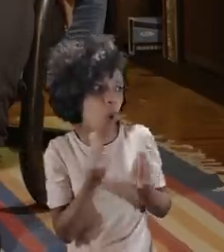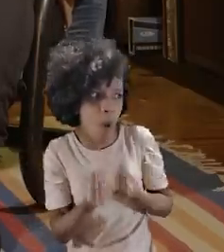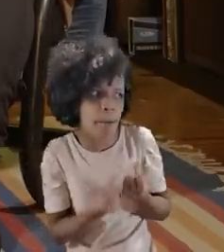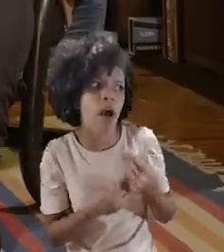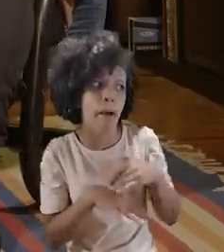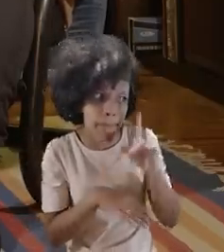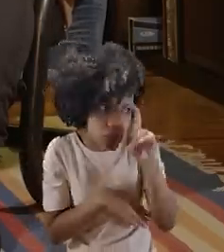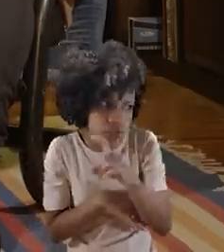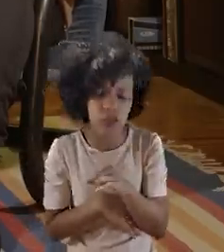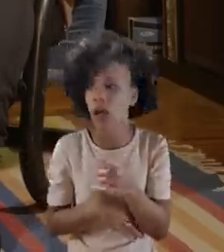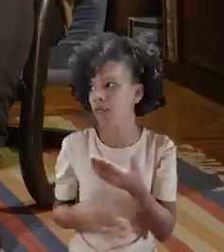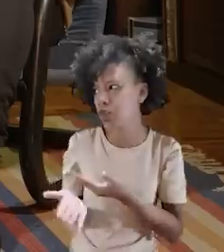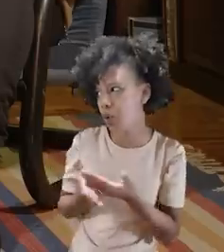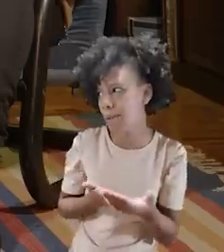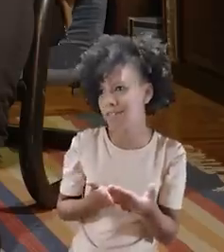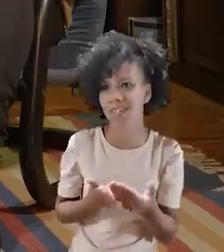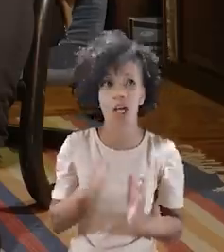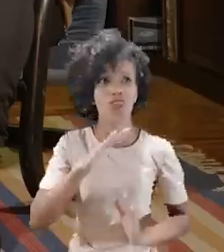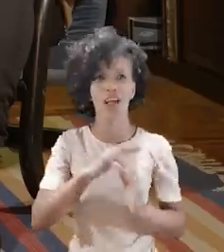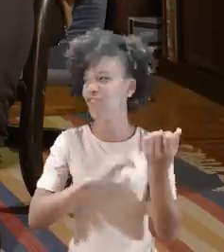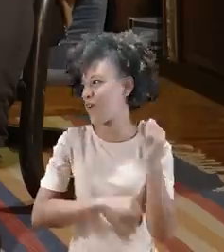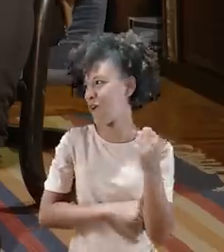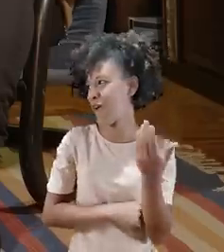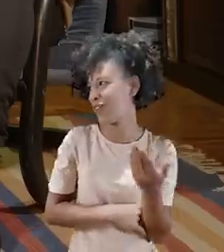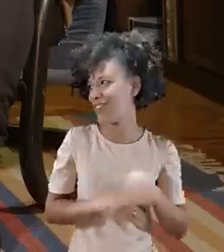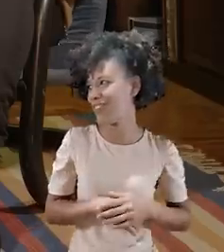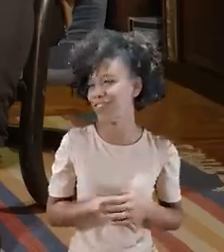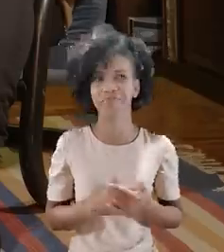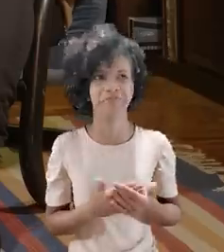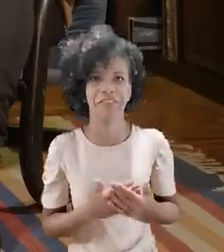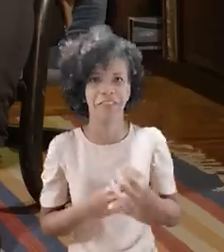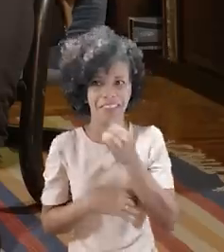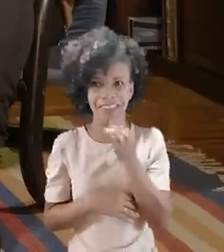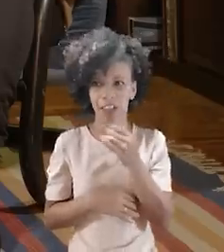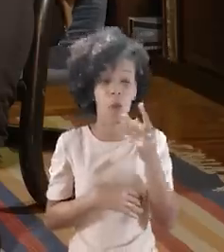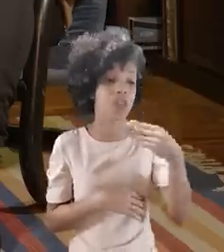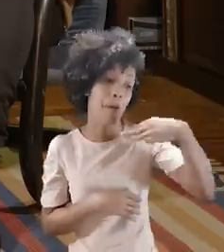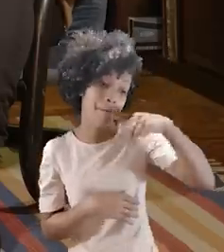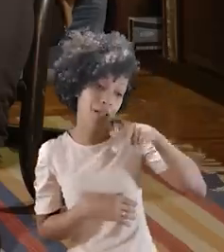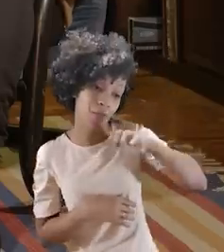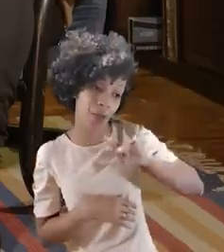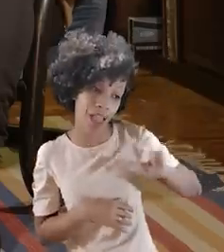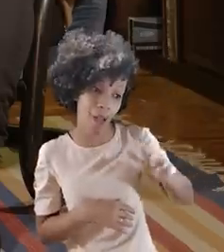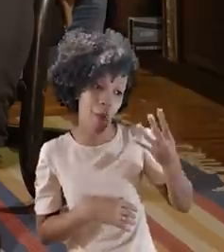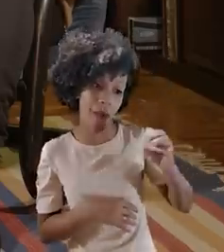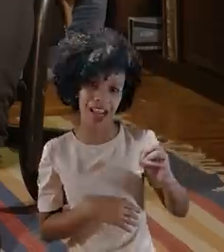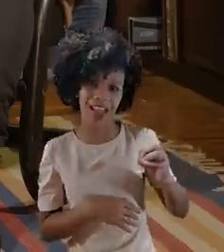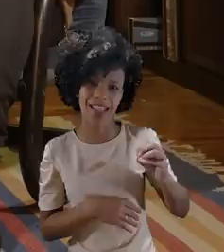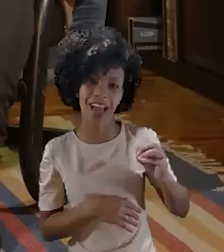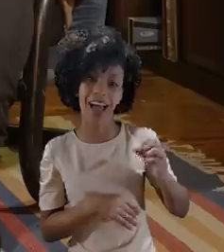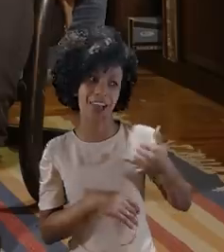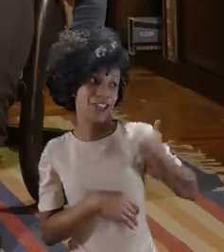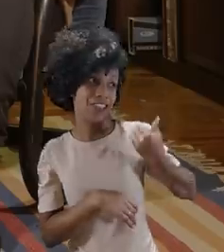difícil né Eu acho que sua vez que você começa no level 8 só deixar o seu seu Manoel 40